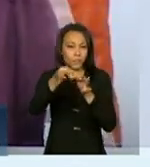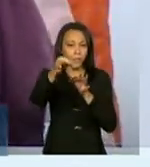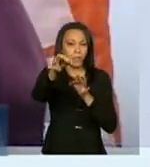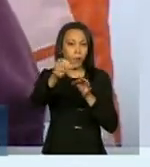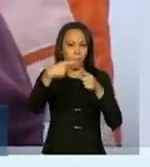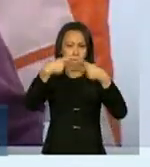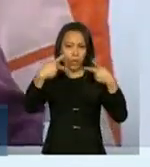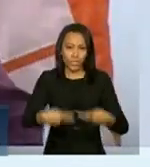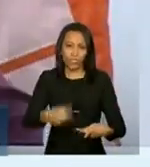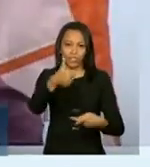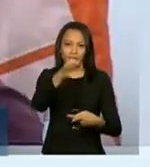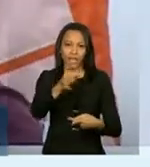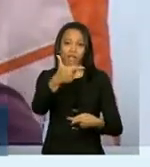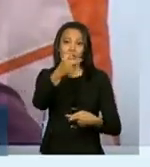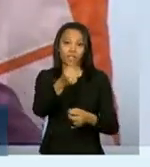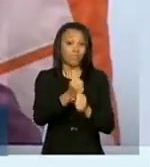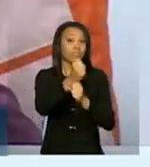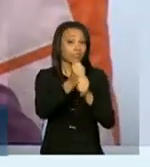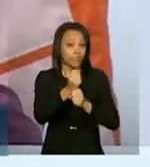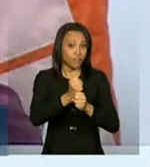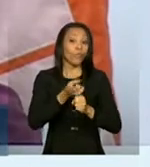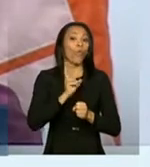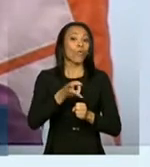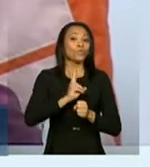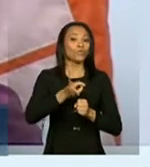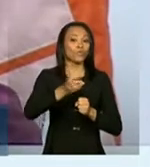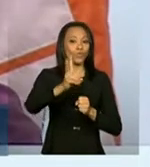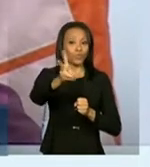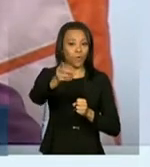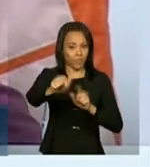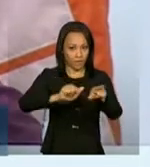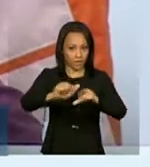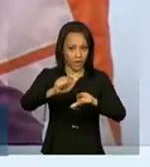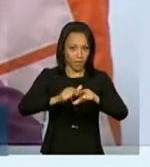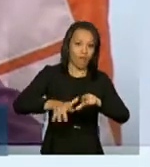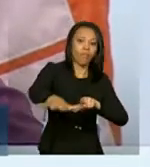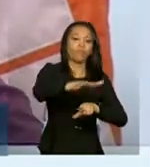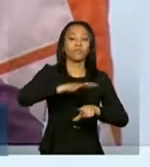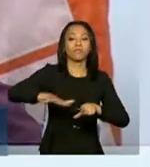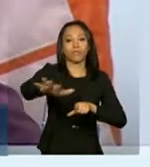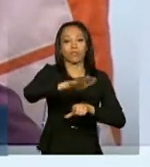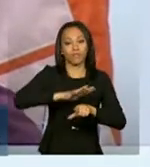anos para as necessidades de investimento no setor